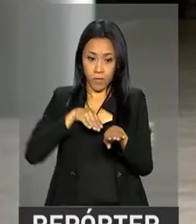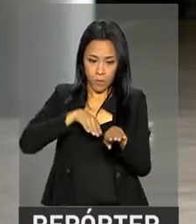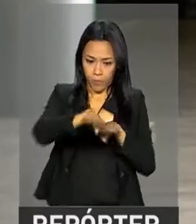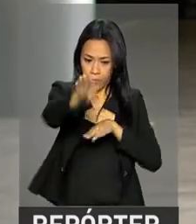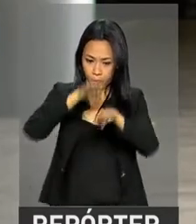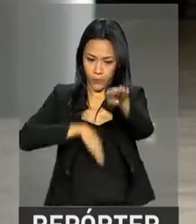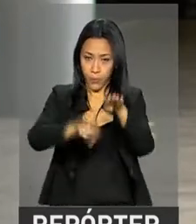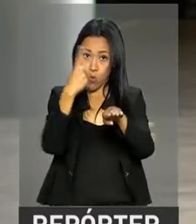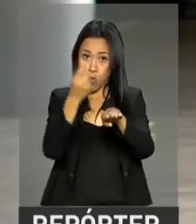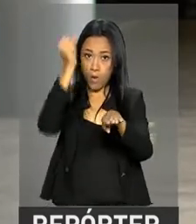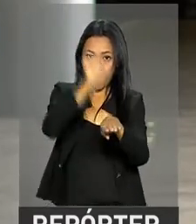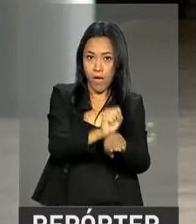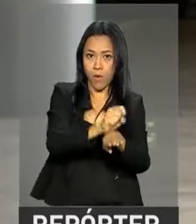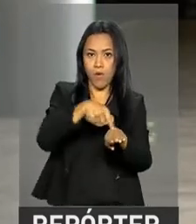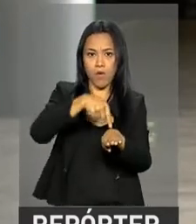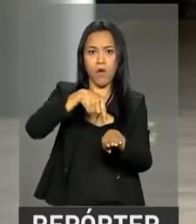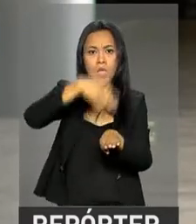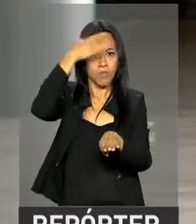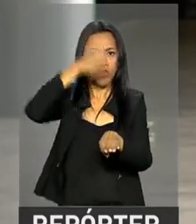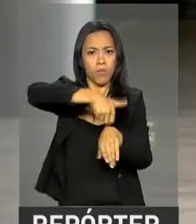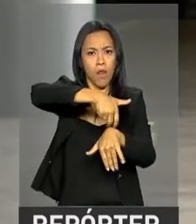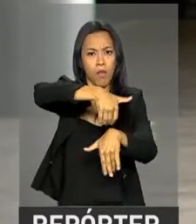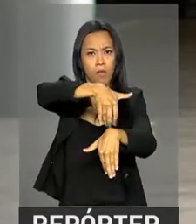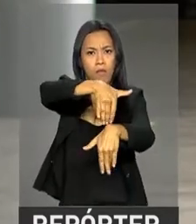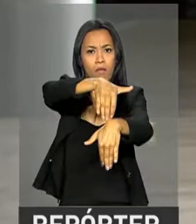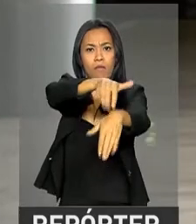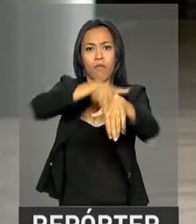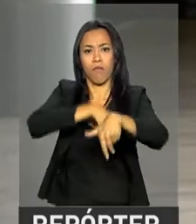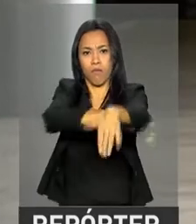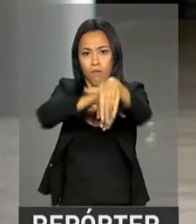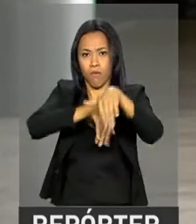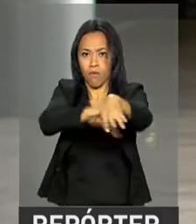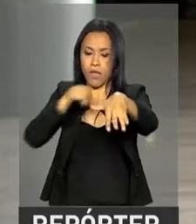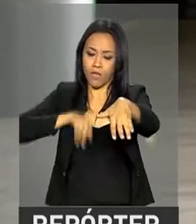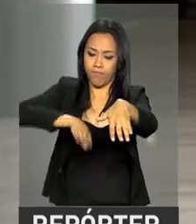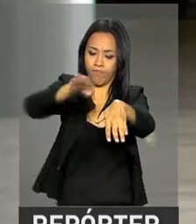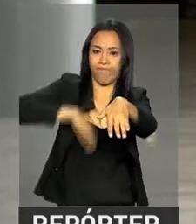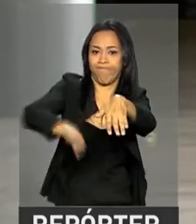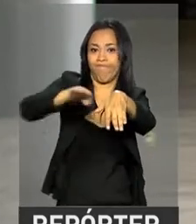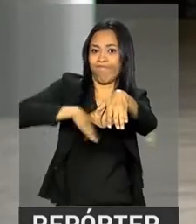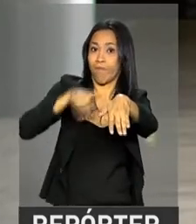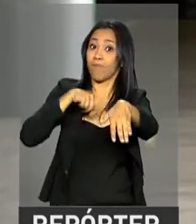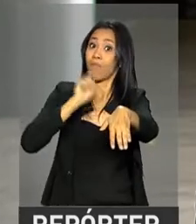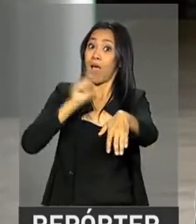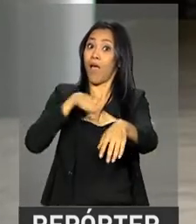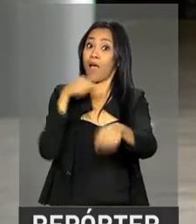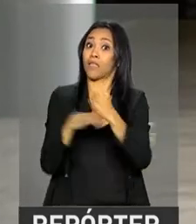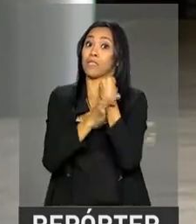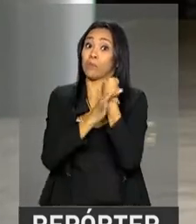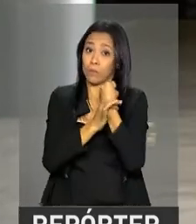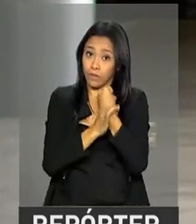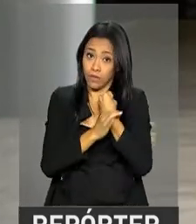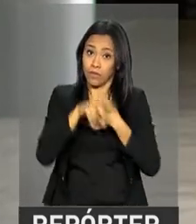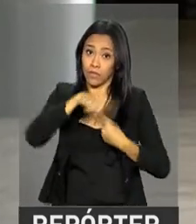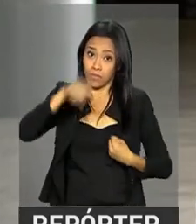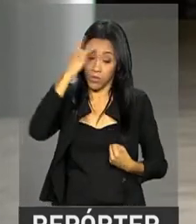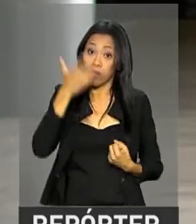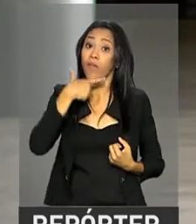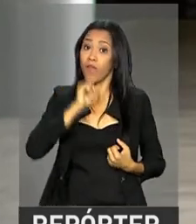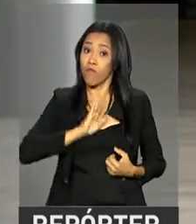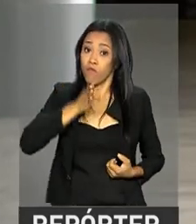aparecida para facilitar a 'garantir a segurança dos romeiros portanto quem for passar pela região